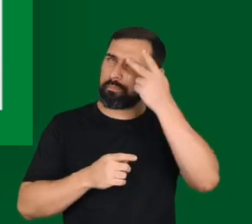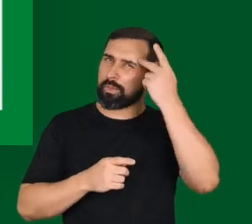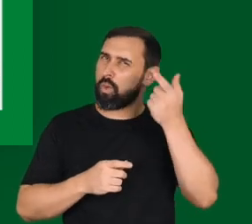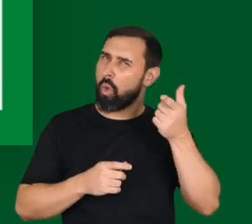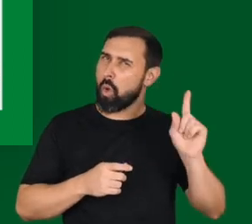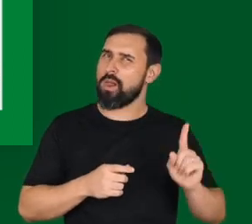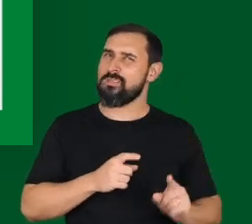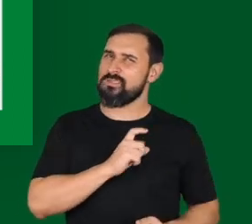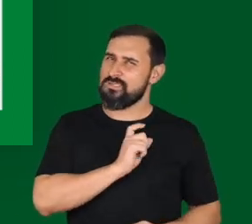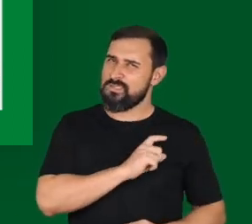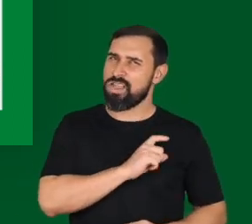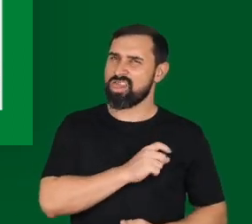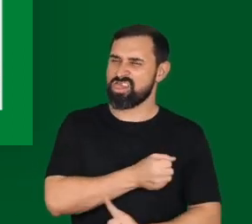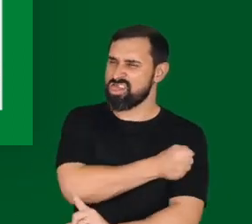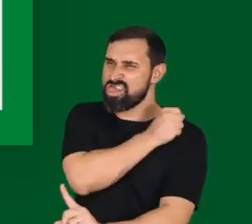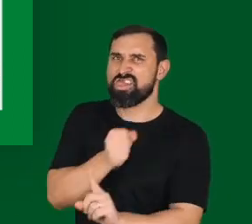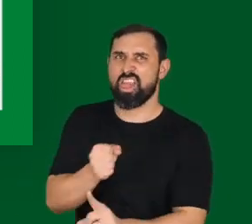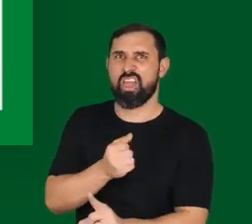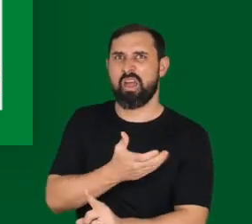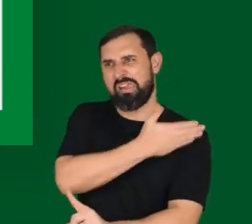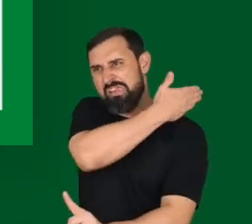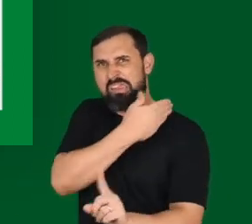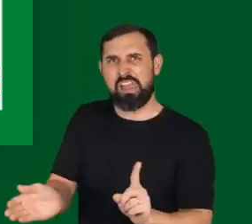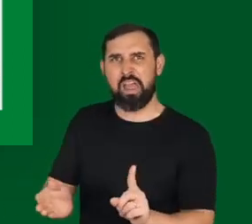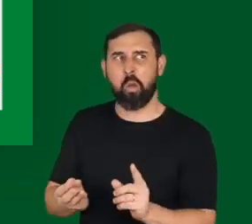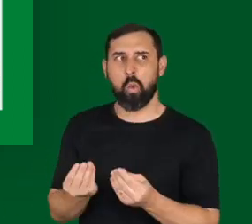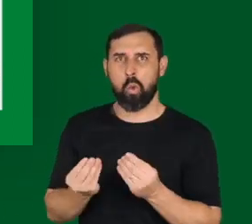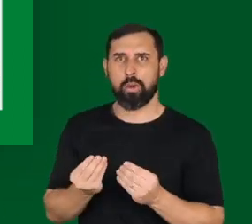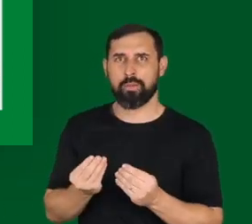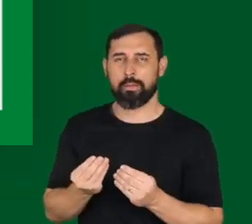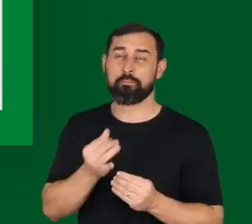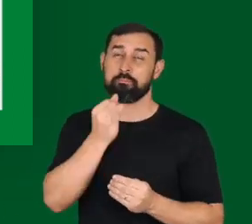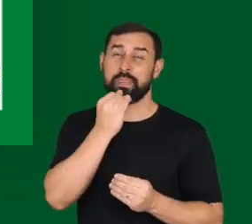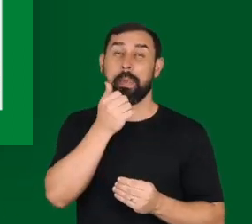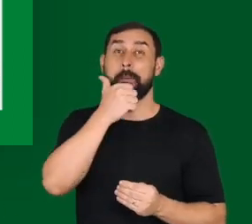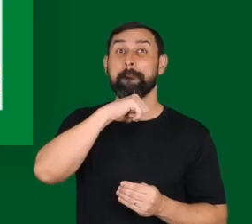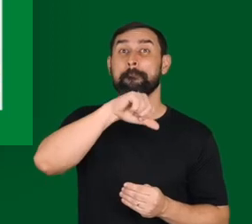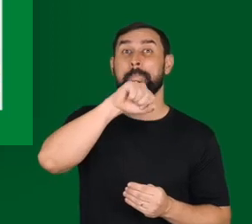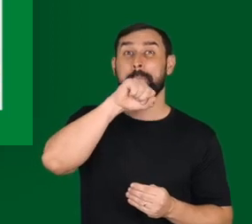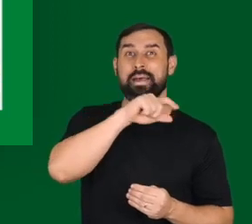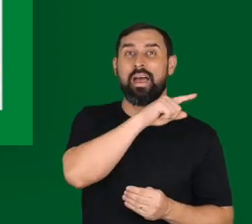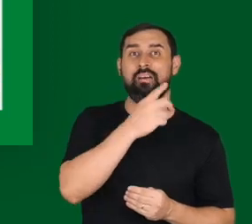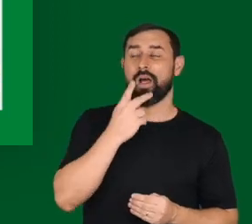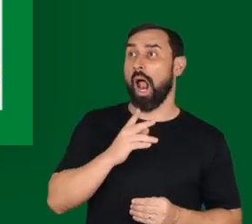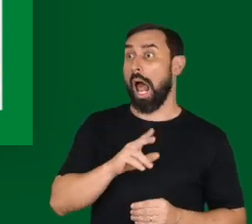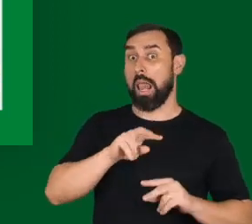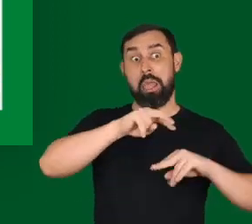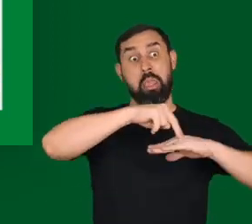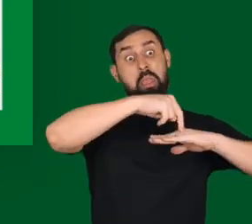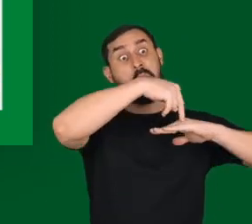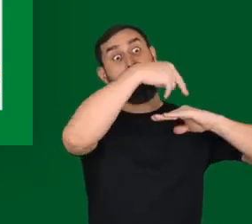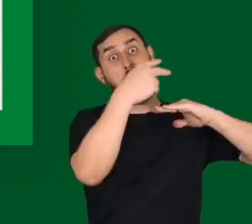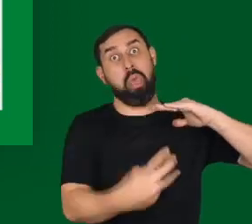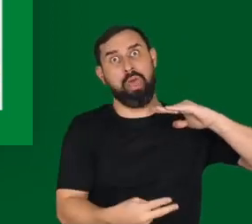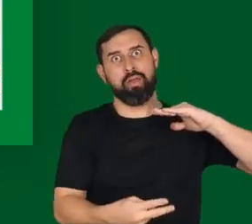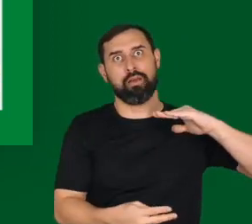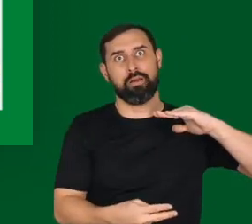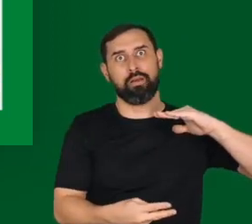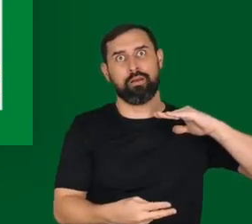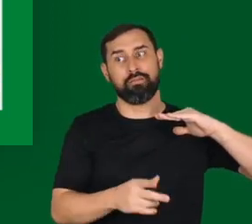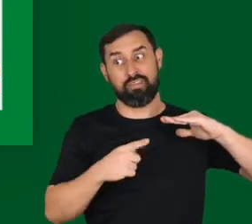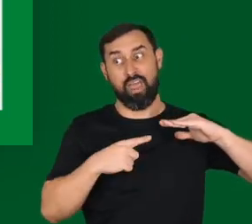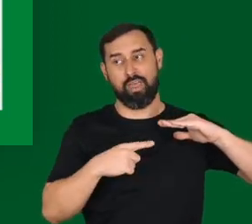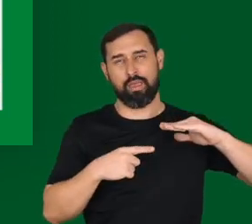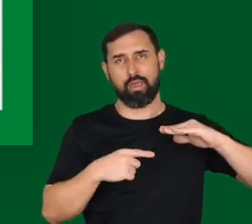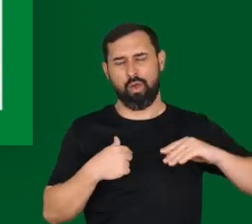discrepância da história. Então, a mãe fala que ela caiu da altura, mas quando a gente chega, tá um trauma muito